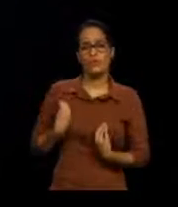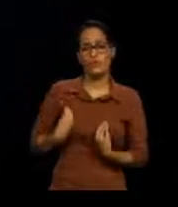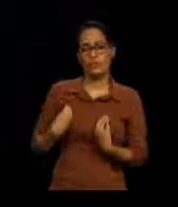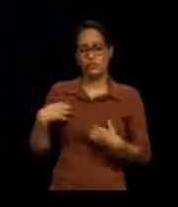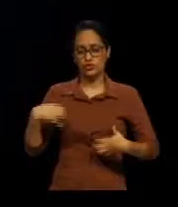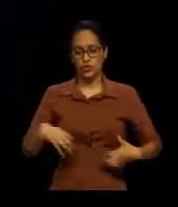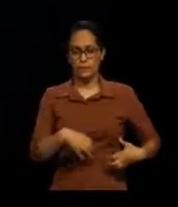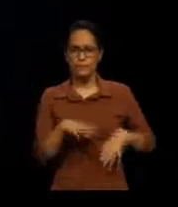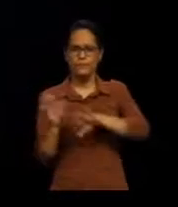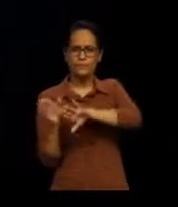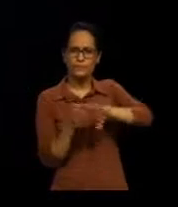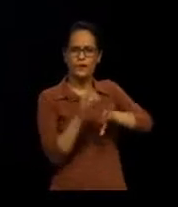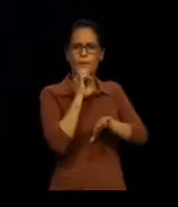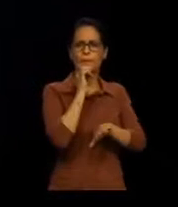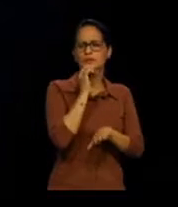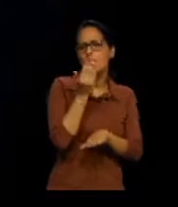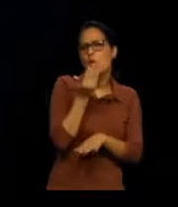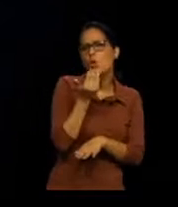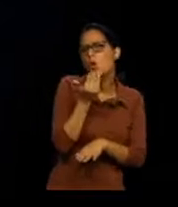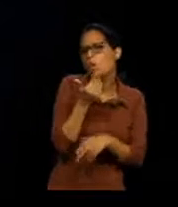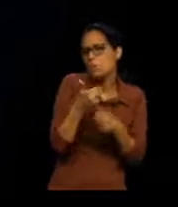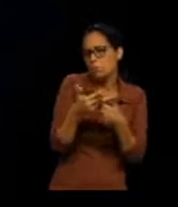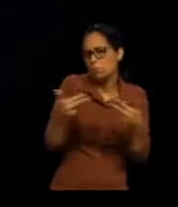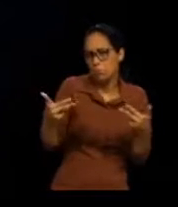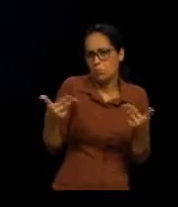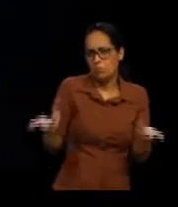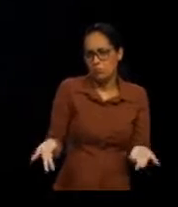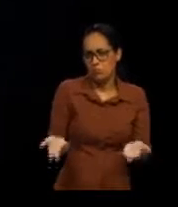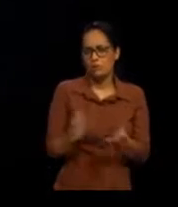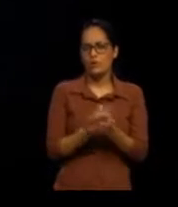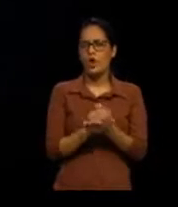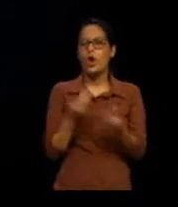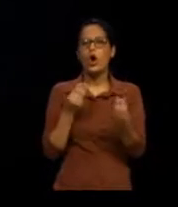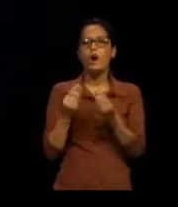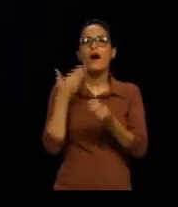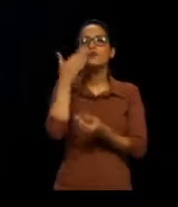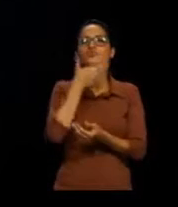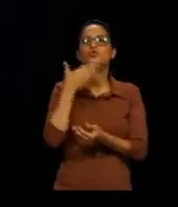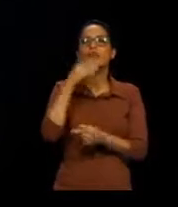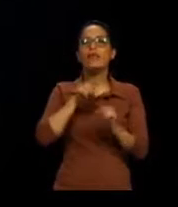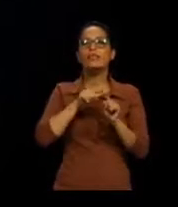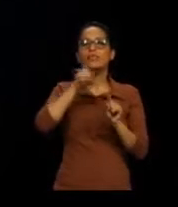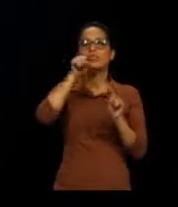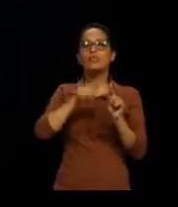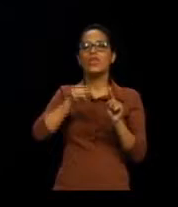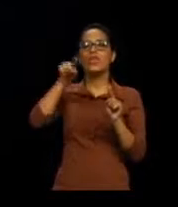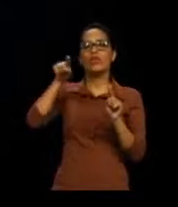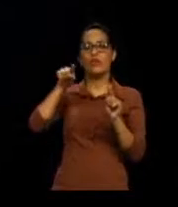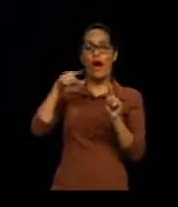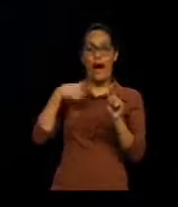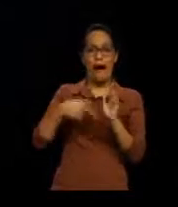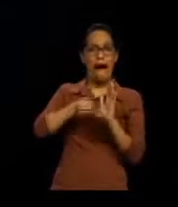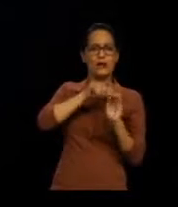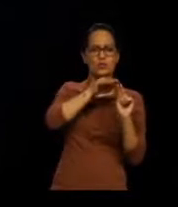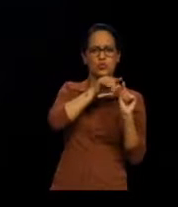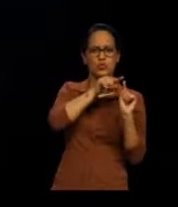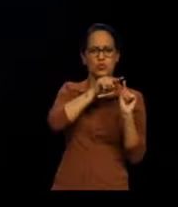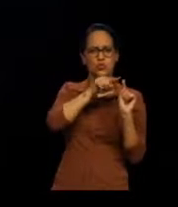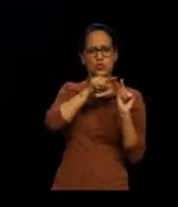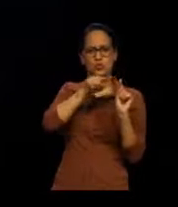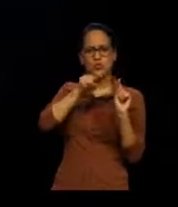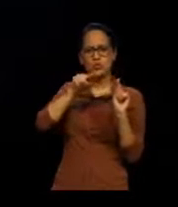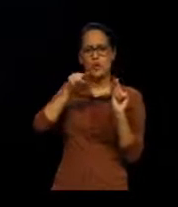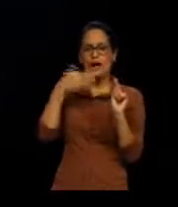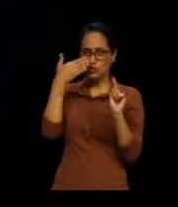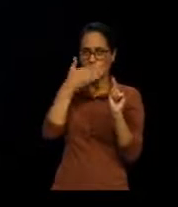gente almoça, ou que a gente come qualquer coisa, o nosso nível de glicose, então, que ele estava normal, cerca de